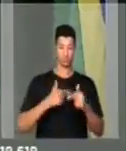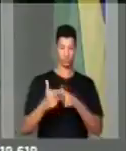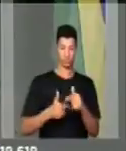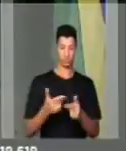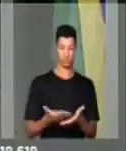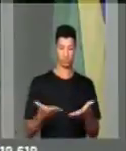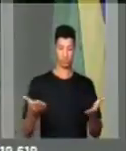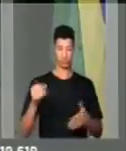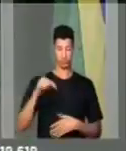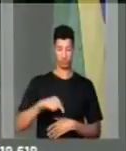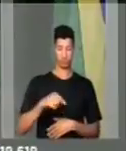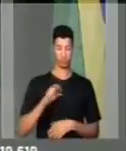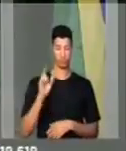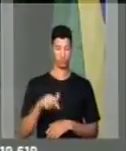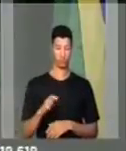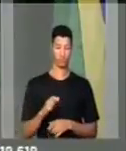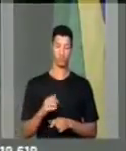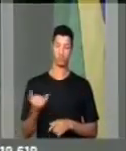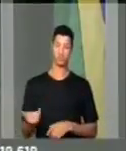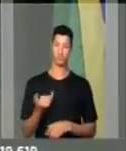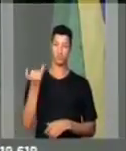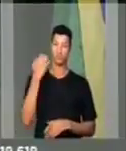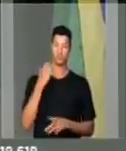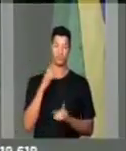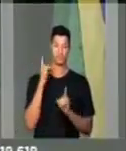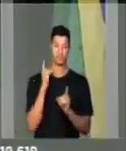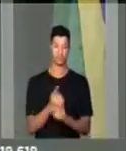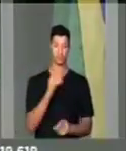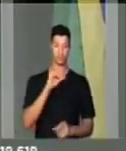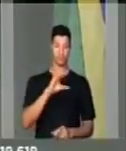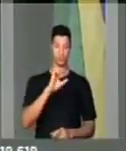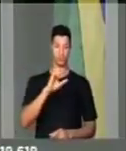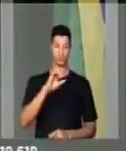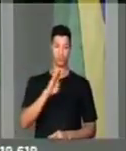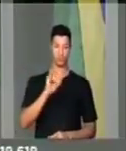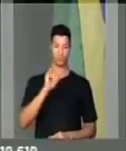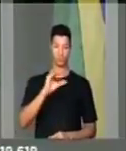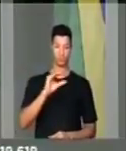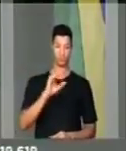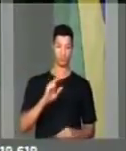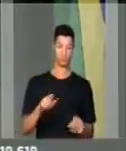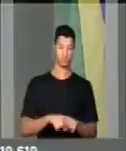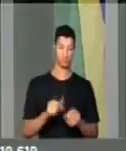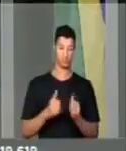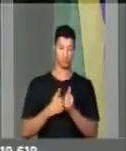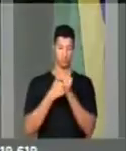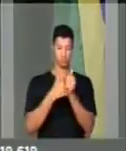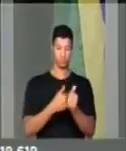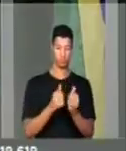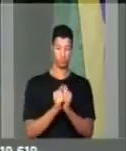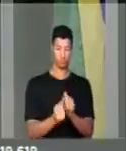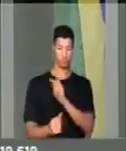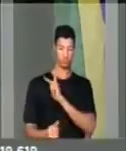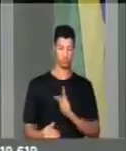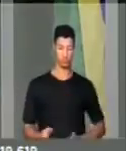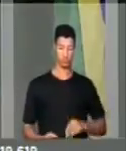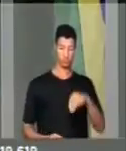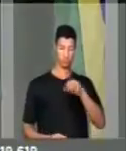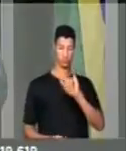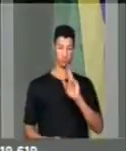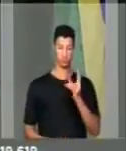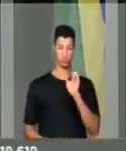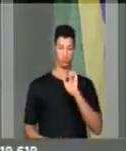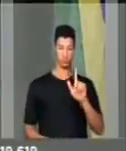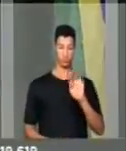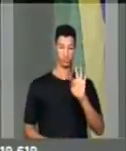Estão aqui, vieram aqui no importante encontro da CEBIC, e juntamente com o presidente Michel